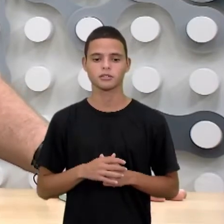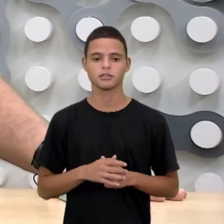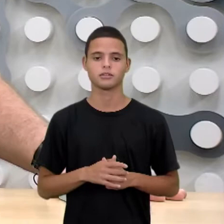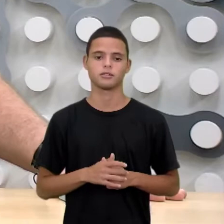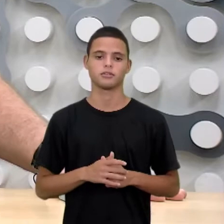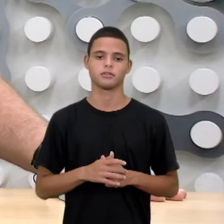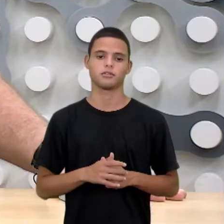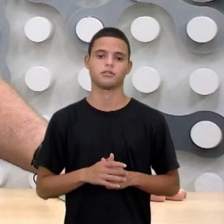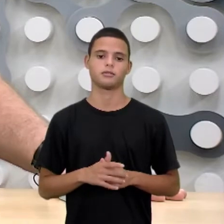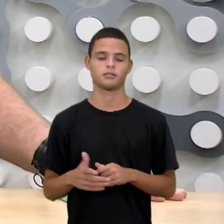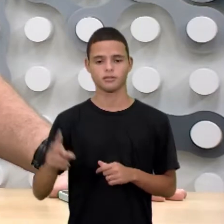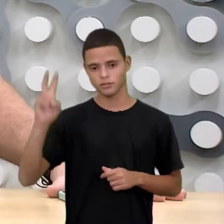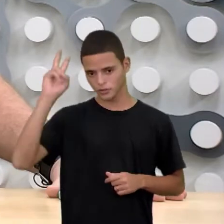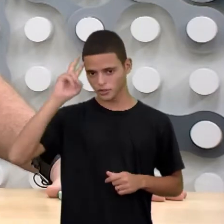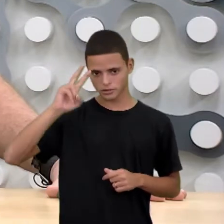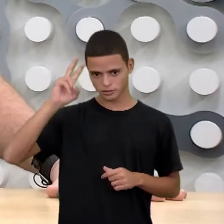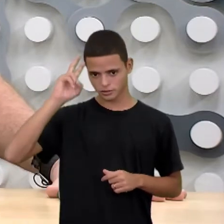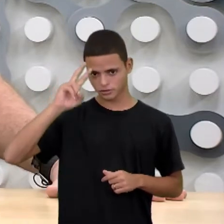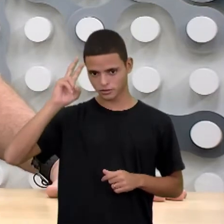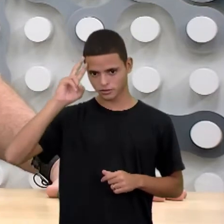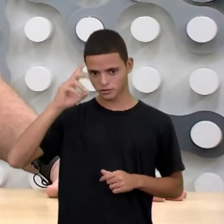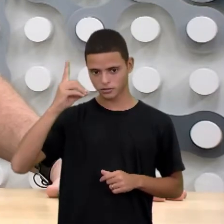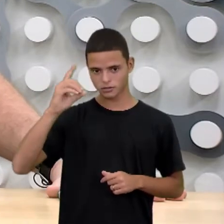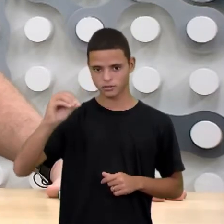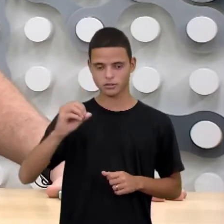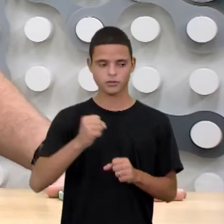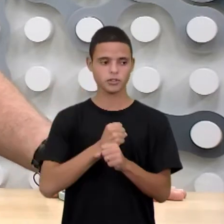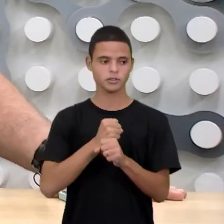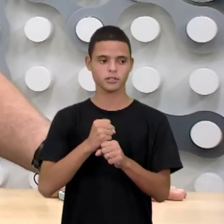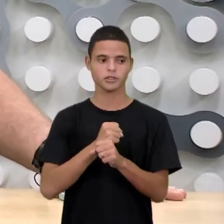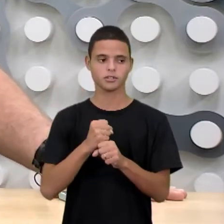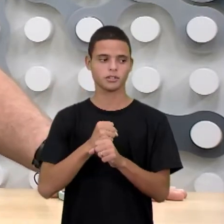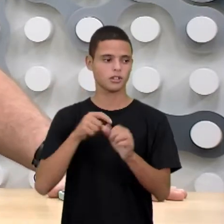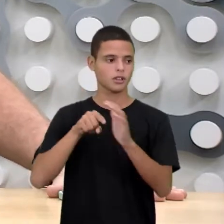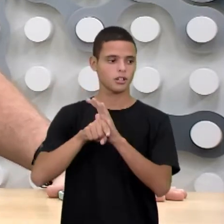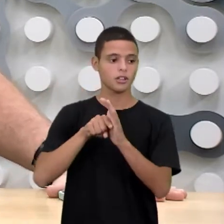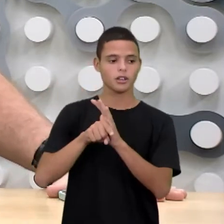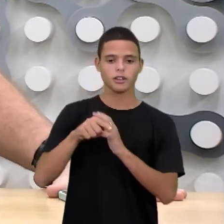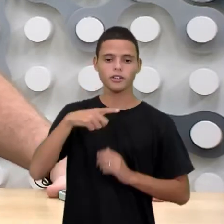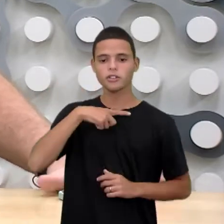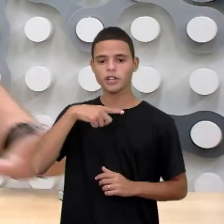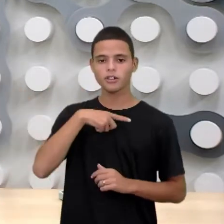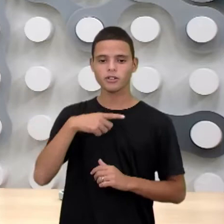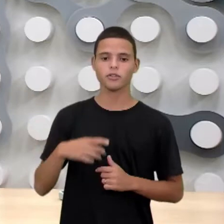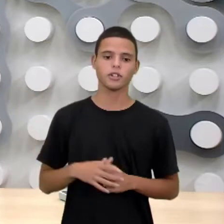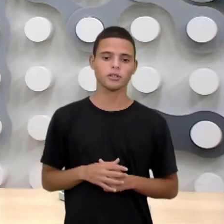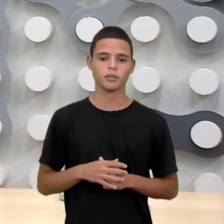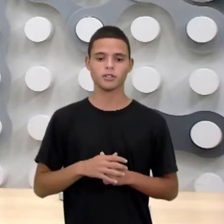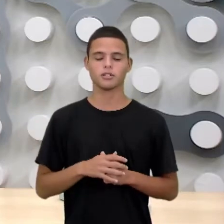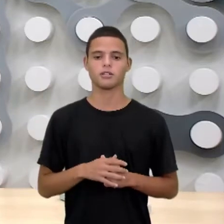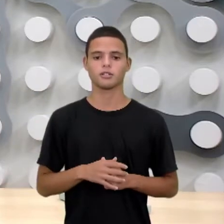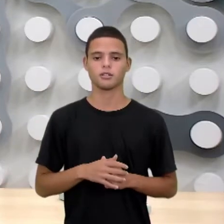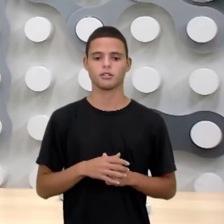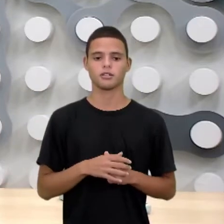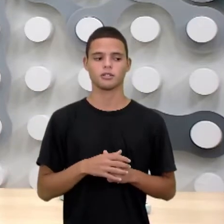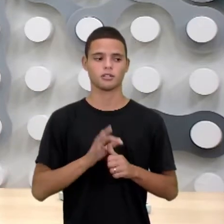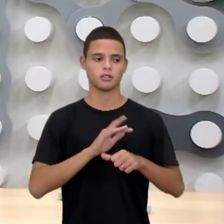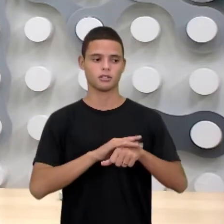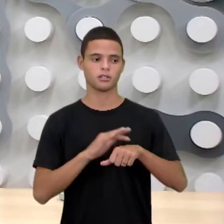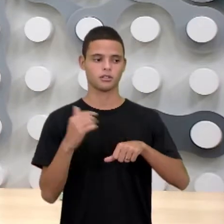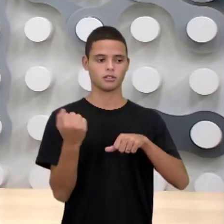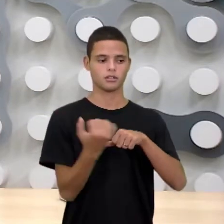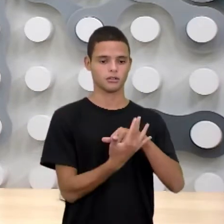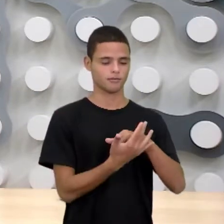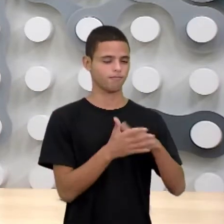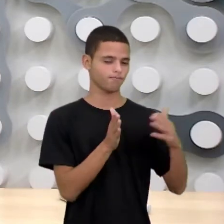lembrar que o censo é feito de 10 anos, era para ser feito em 2020, né, mas por causa da pandemia e do coronavírus a